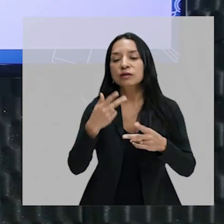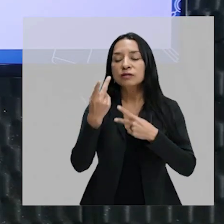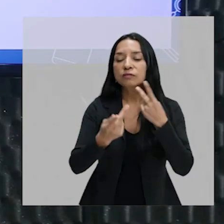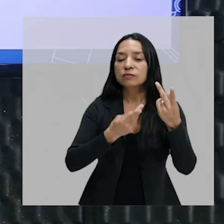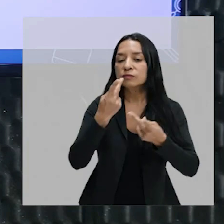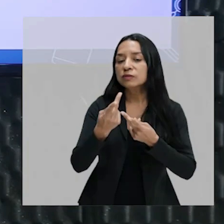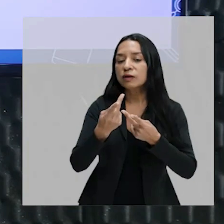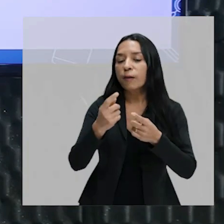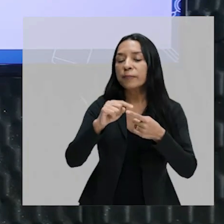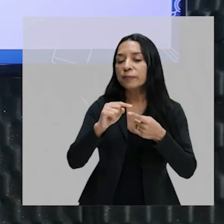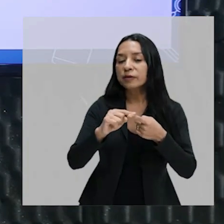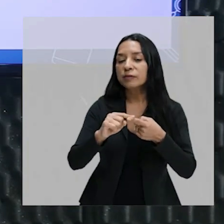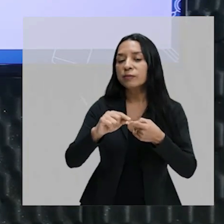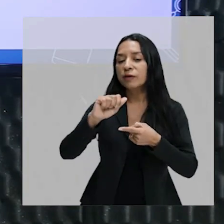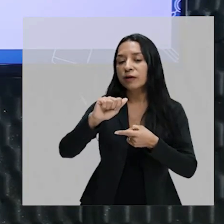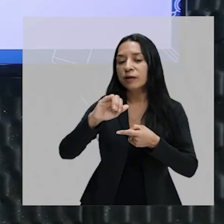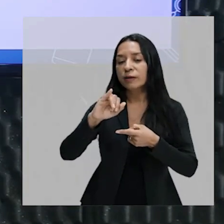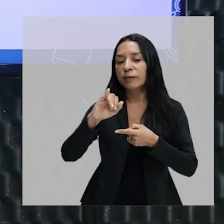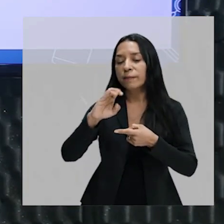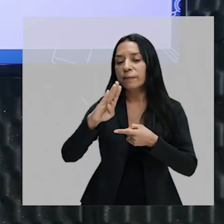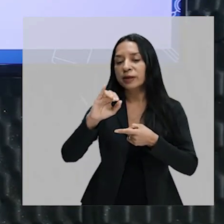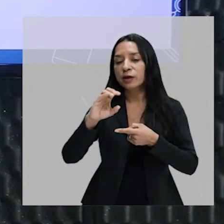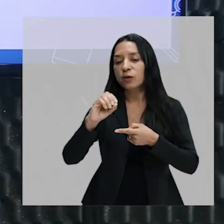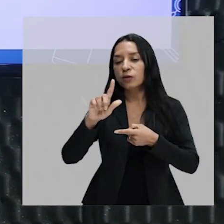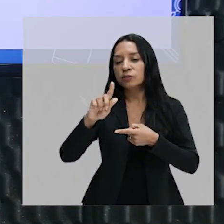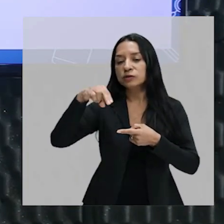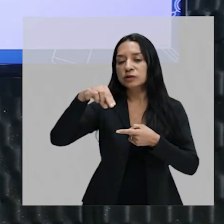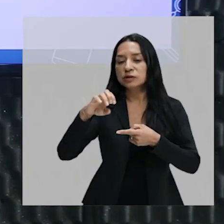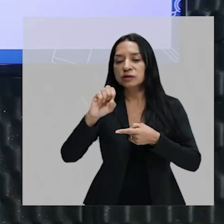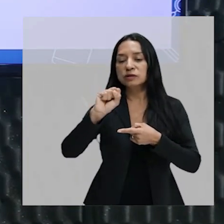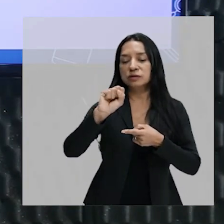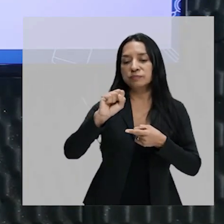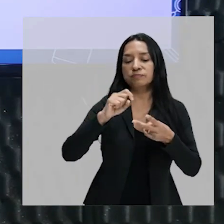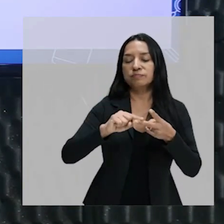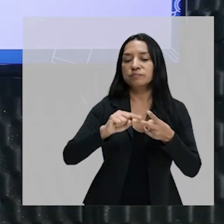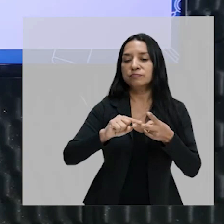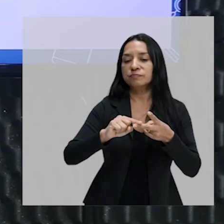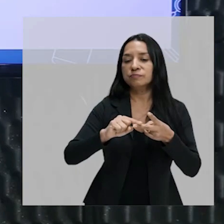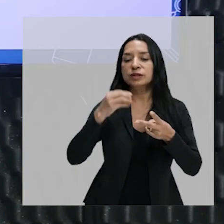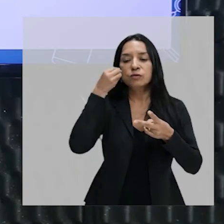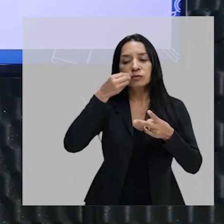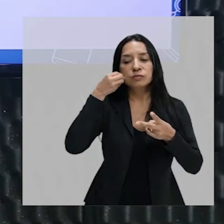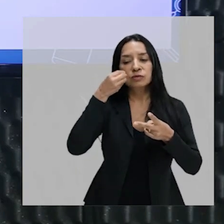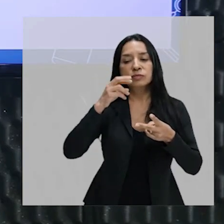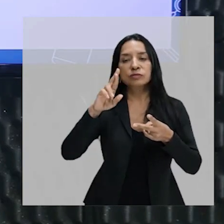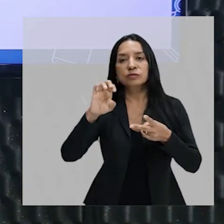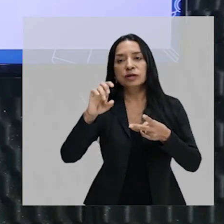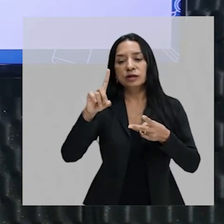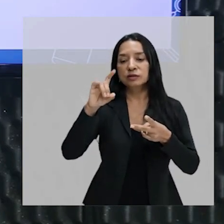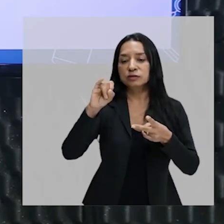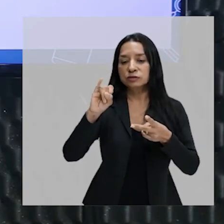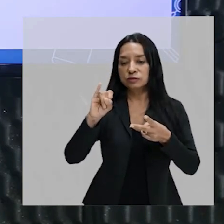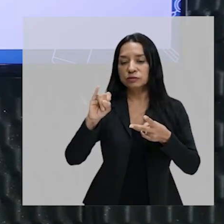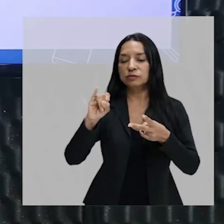famosa abiogênese nós vamos explicar aqui para vocês sobre o experimento de Redi a